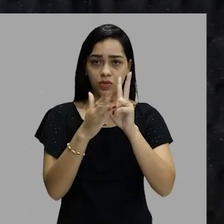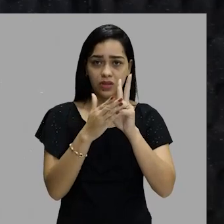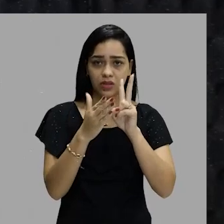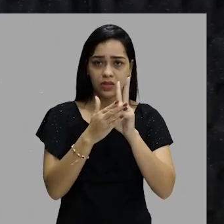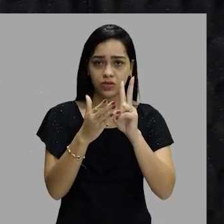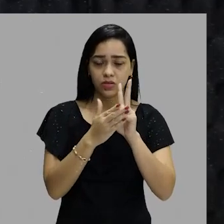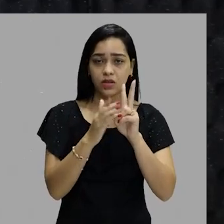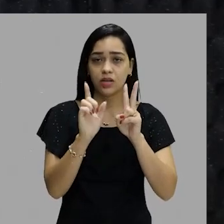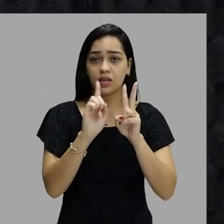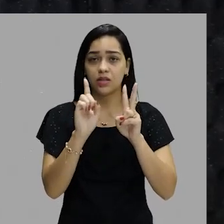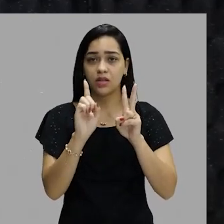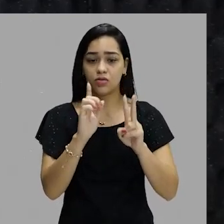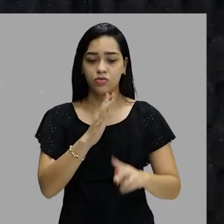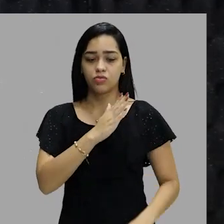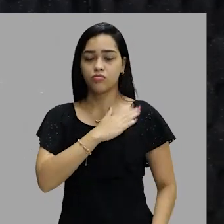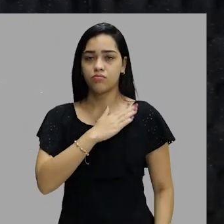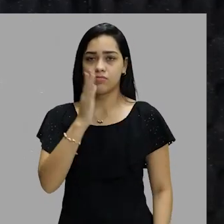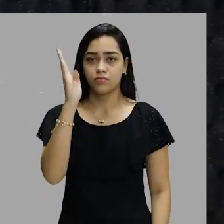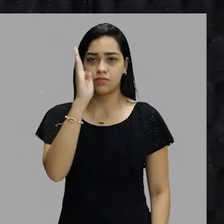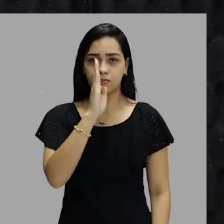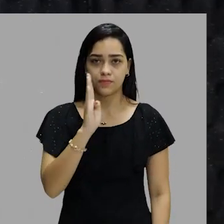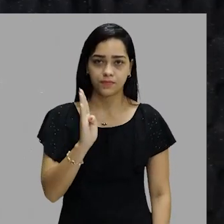E no nacionalismo,